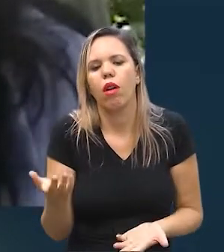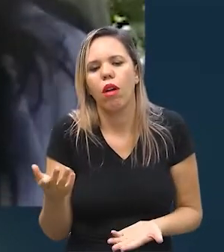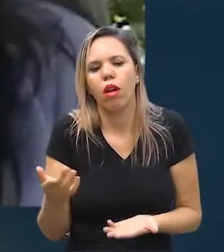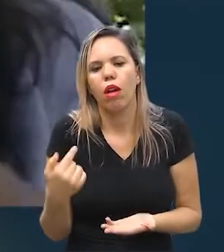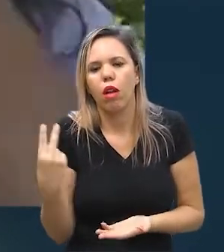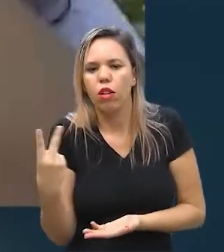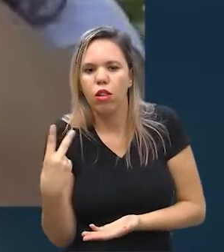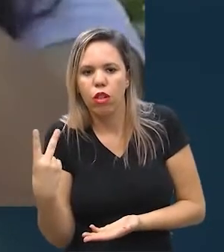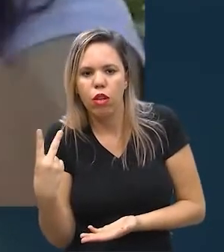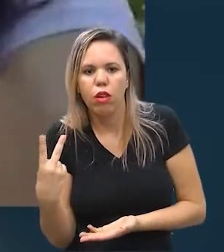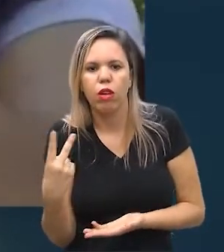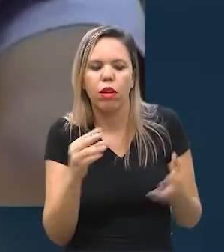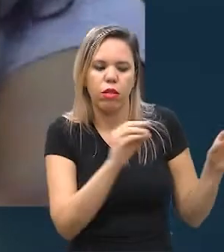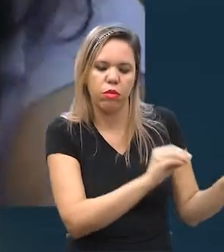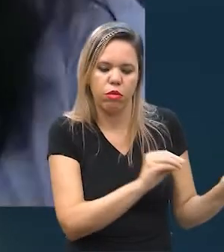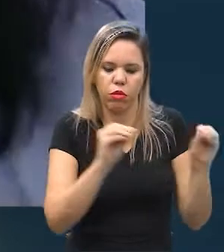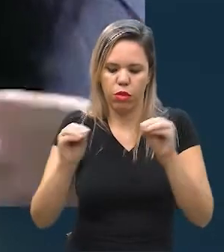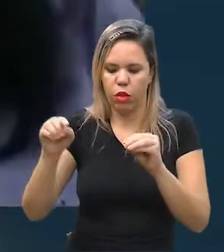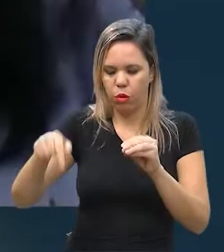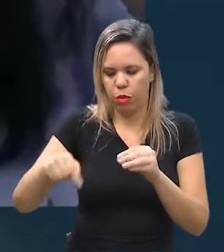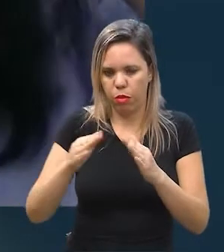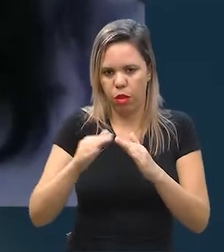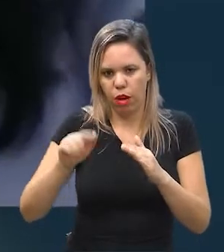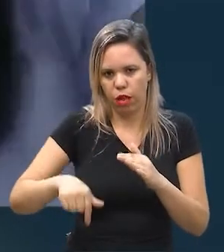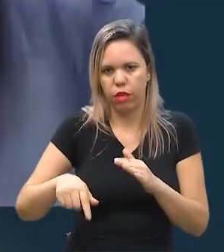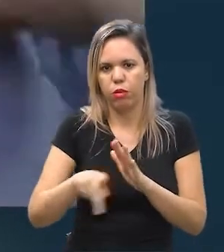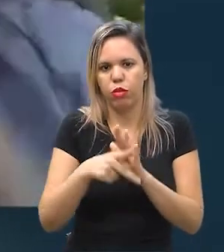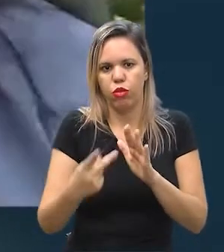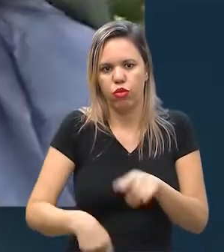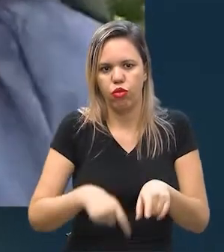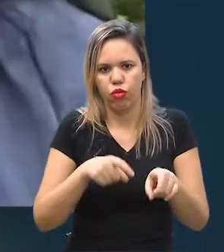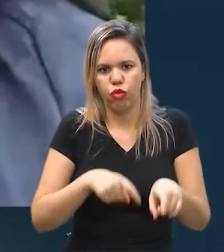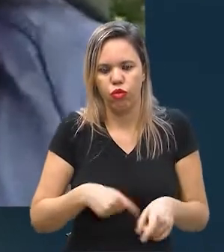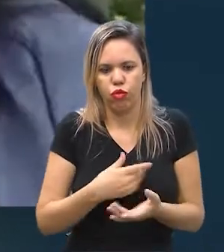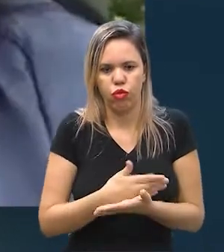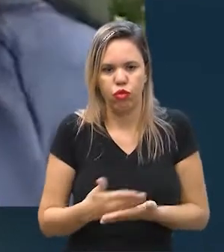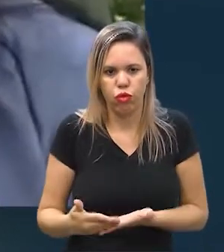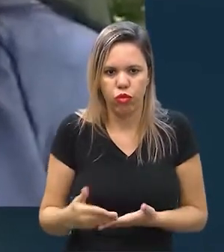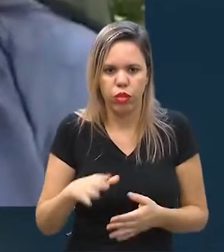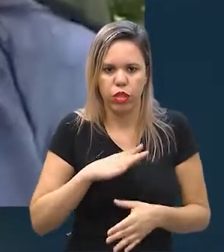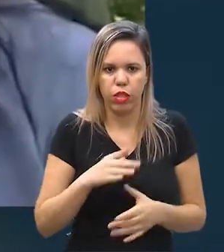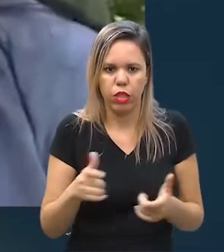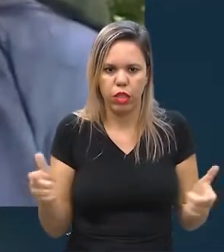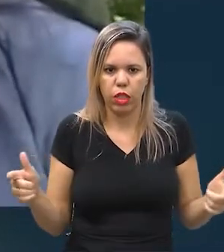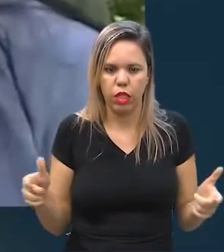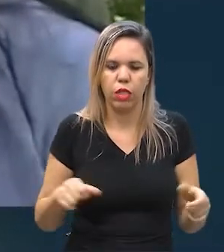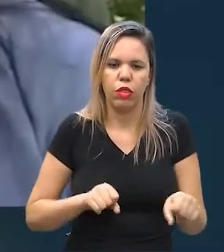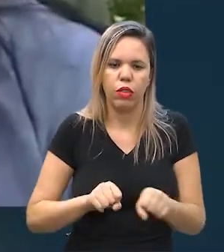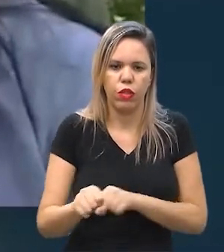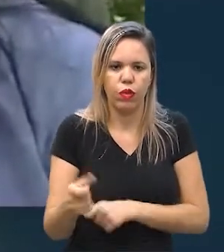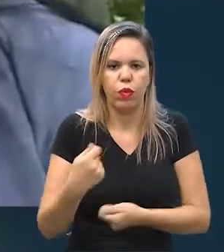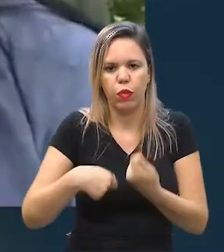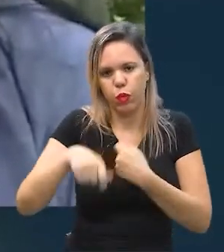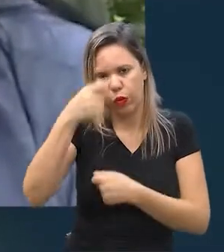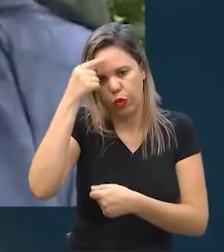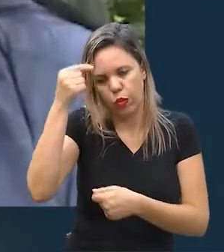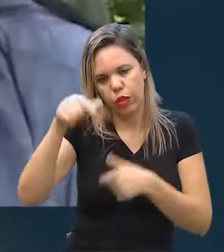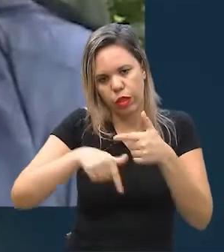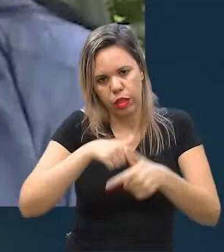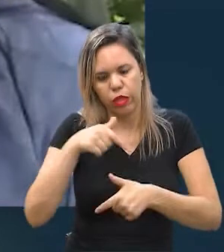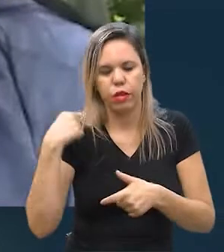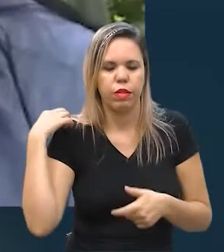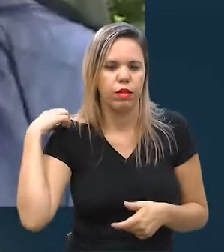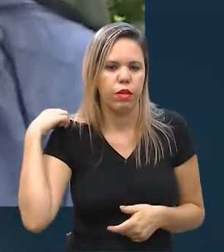eu e a Paula mudamos aqui para o sítio. E a gente começou, a gente era da cidade grande, com formação acadêmica, que